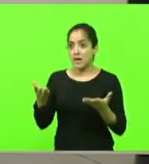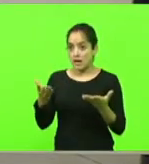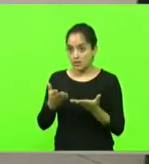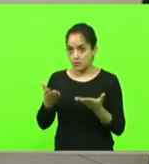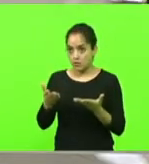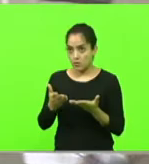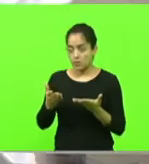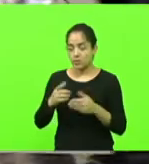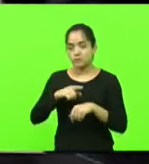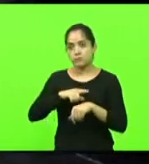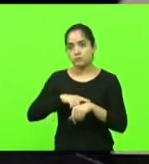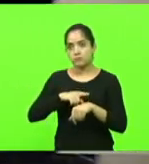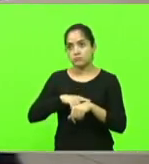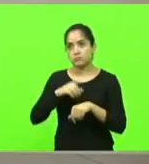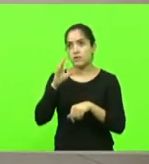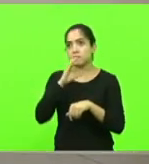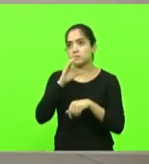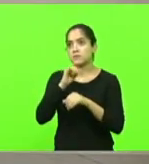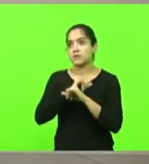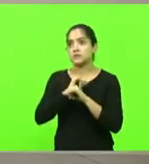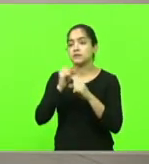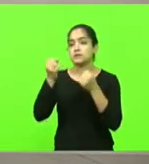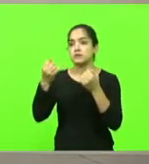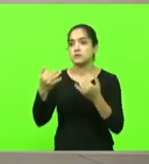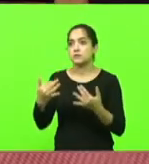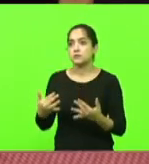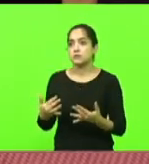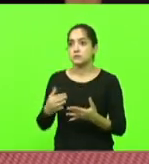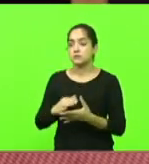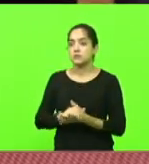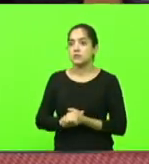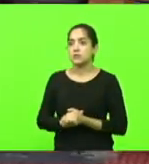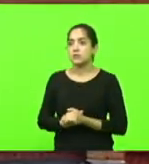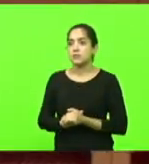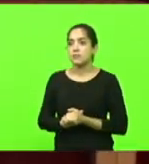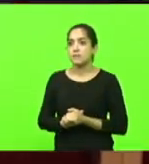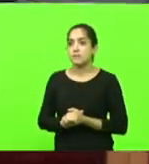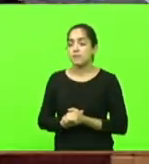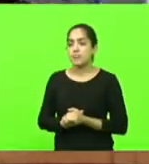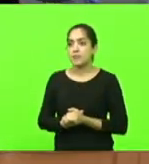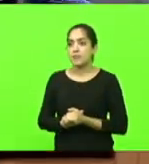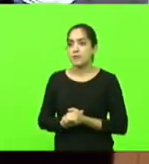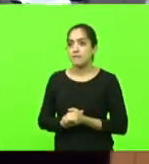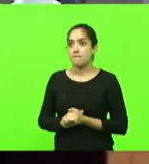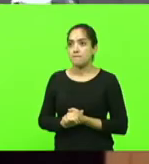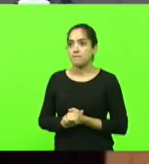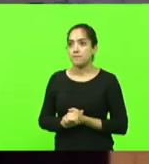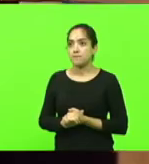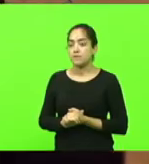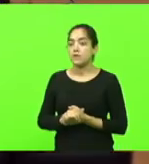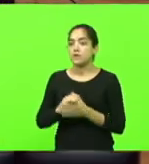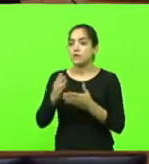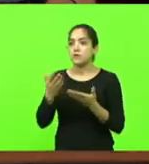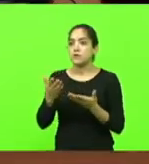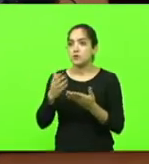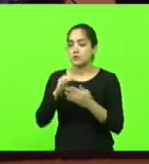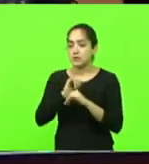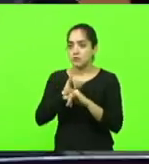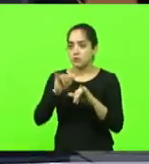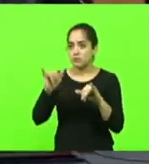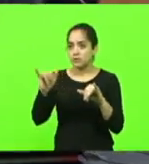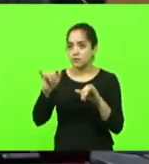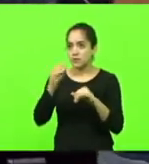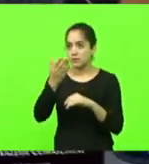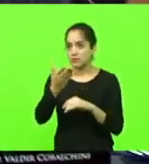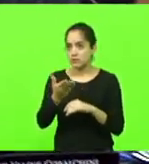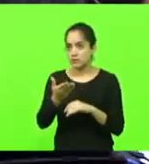às explicações pessoais. Senhor presidente. Sim, deputado Ivanatis. Eu queria comunicar a Vossa Excelência